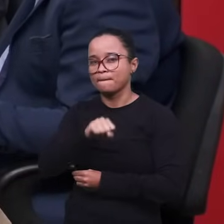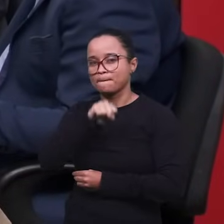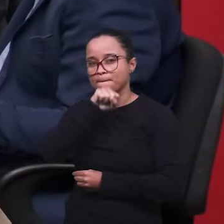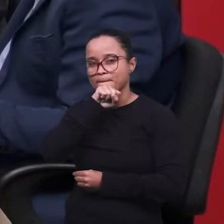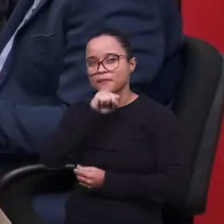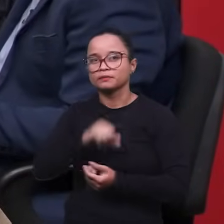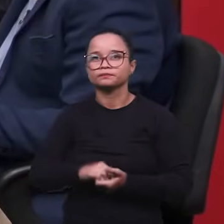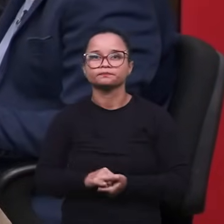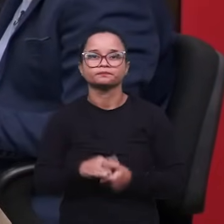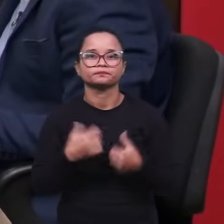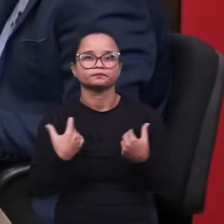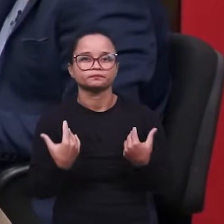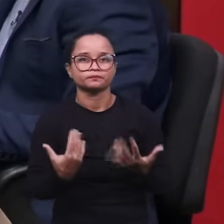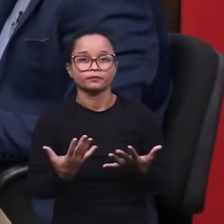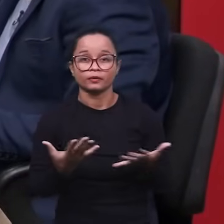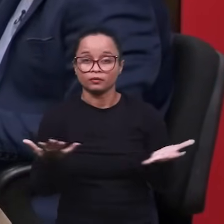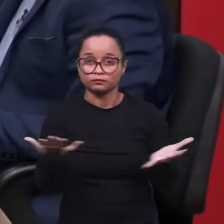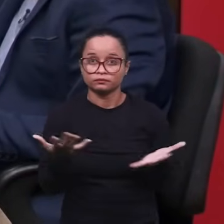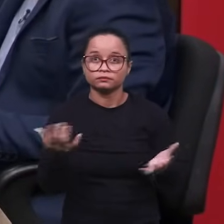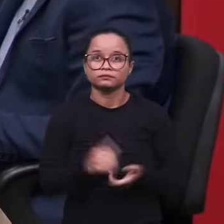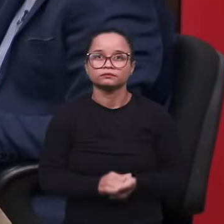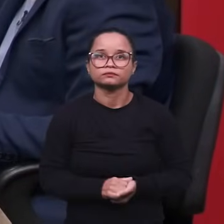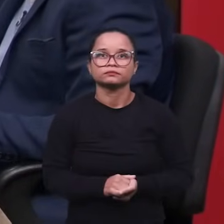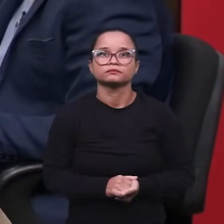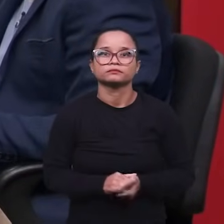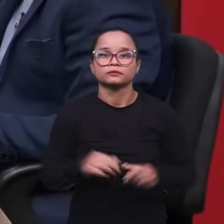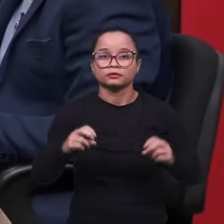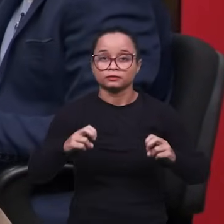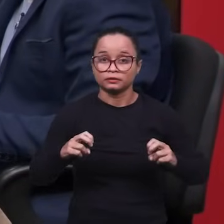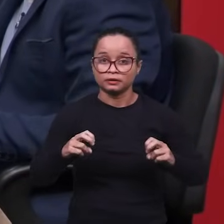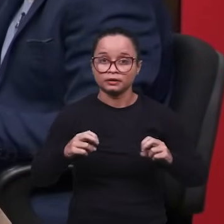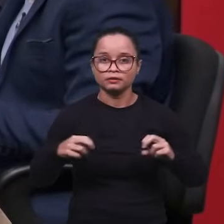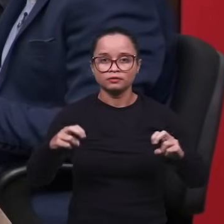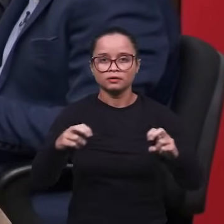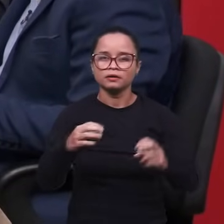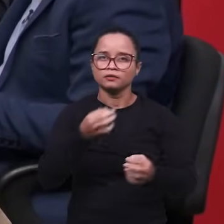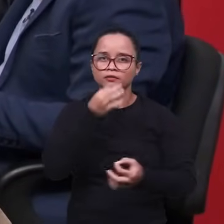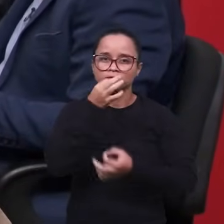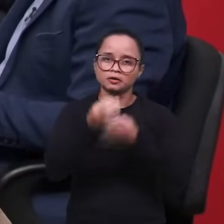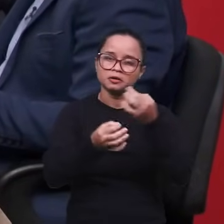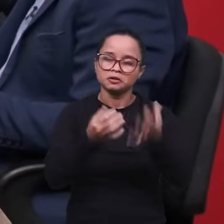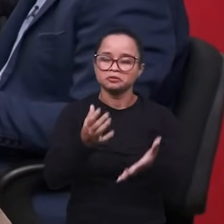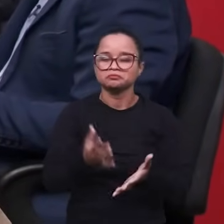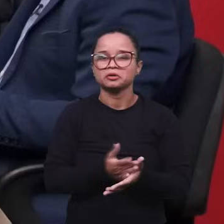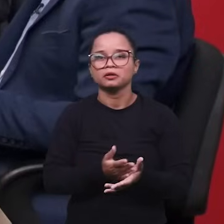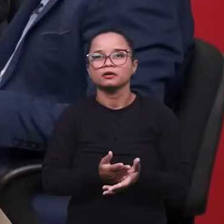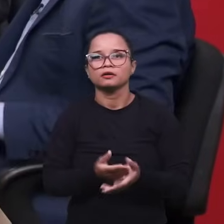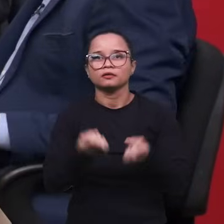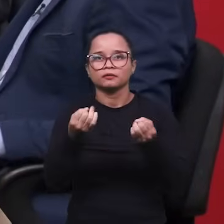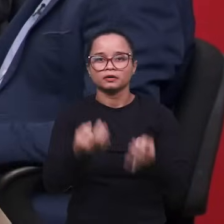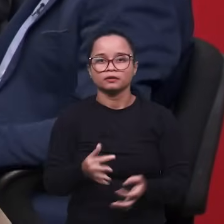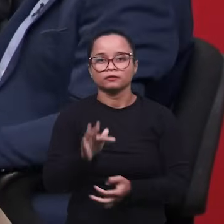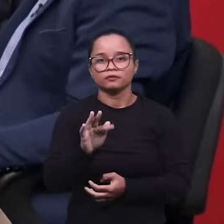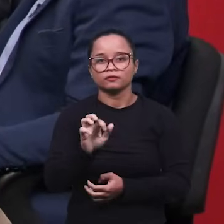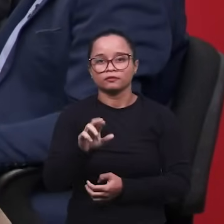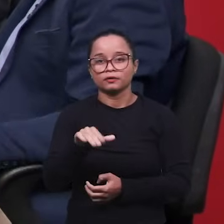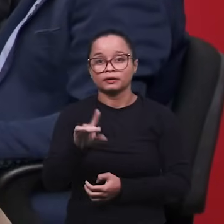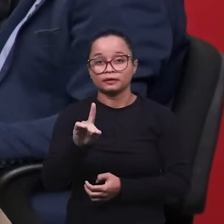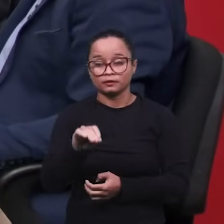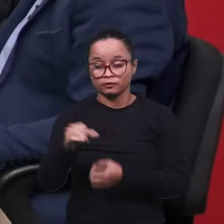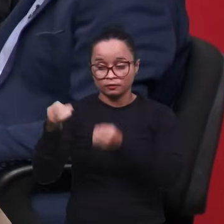Perfeito. bem. Eu queria colocar aqui na mesa para vocês comentarem isso que o Fernando acabou de dizer,